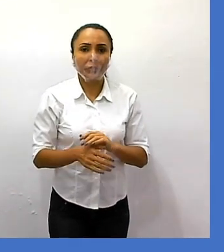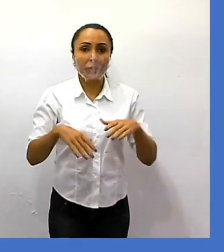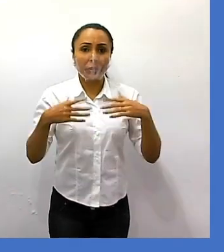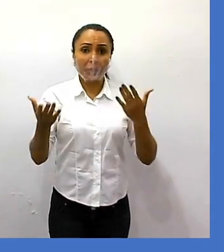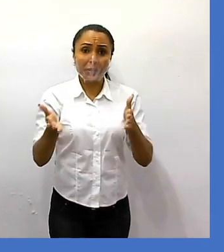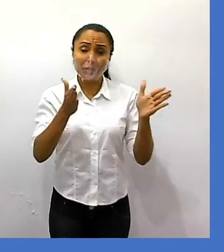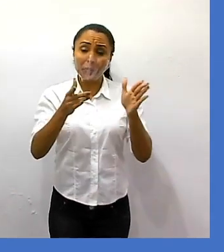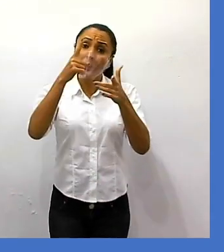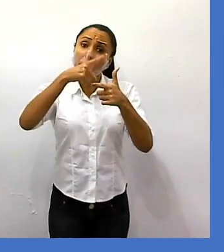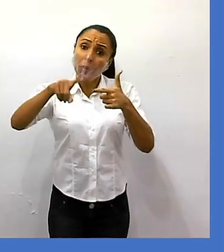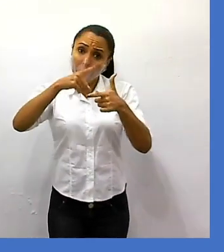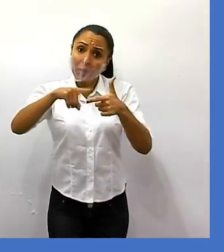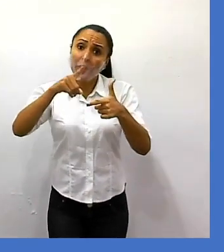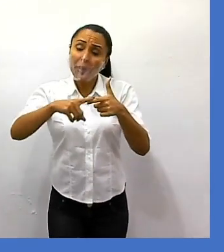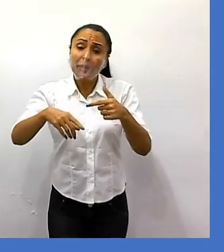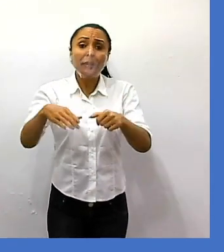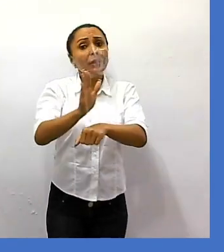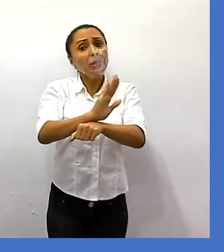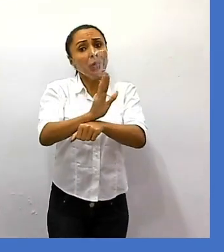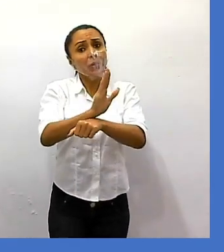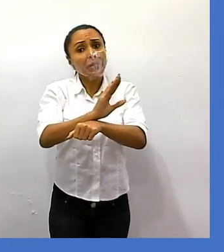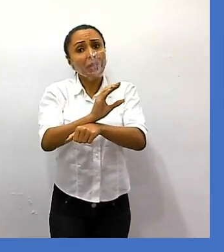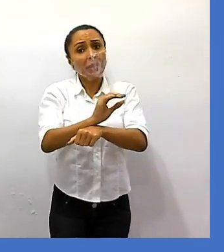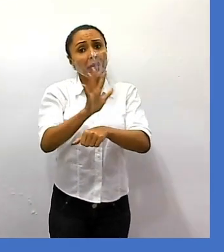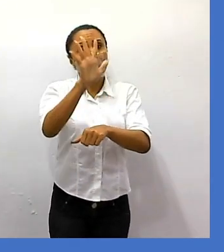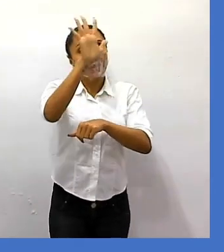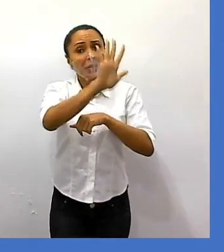esse problema. E aí o cinema nacional